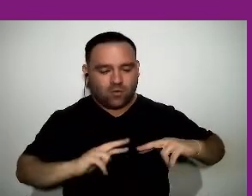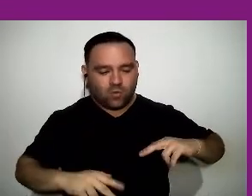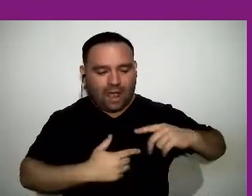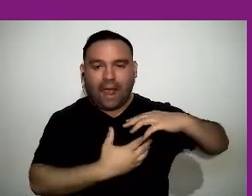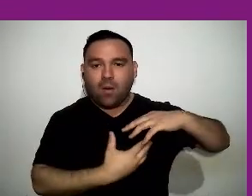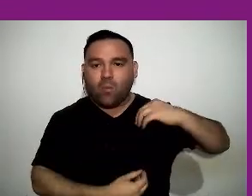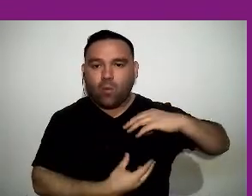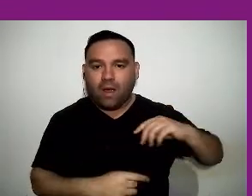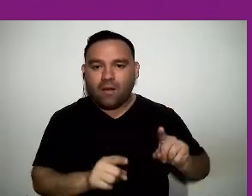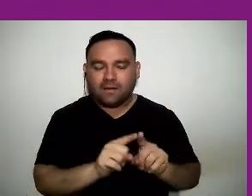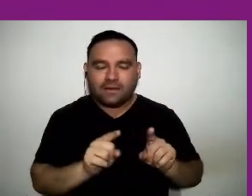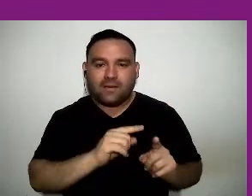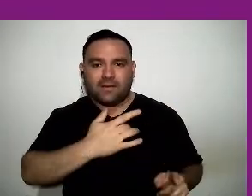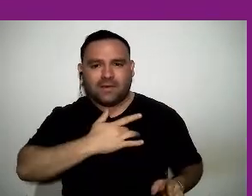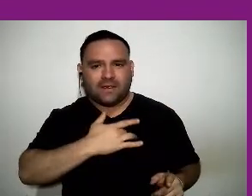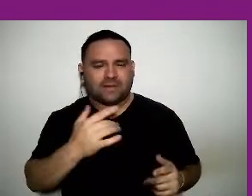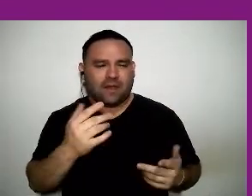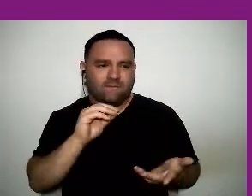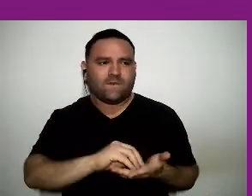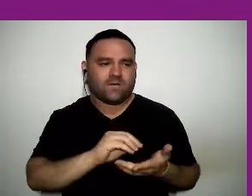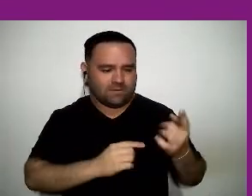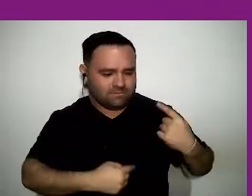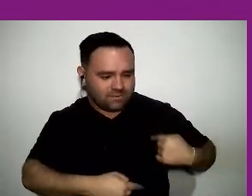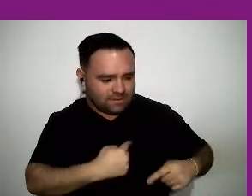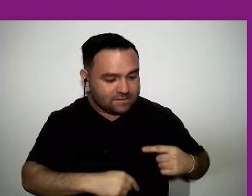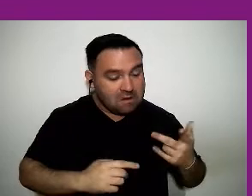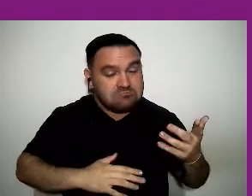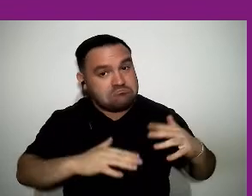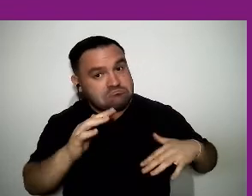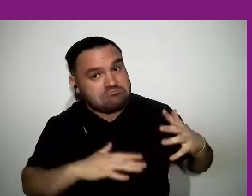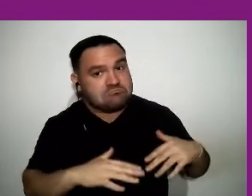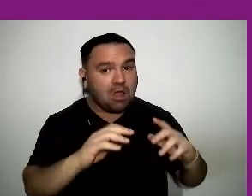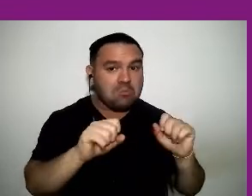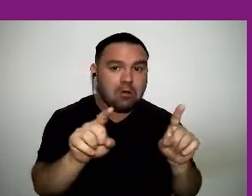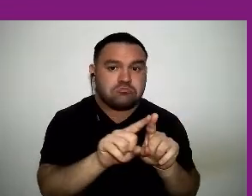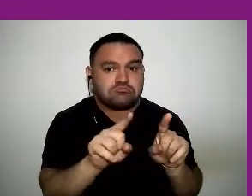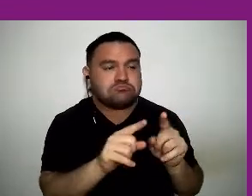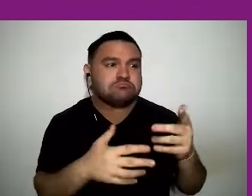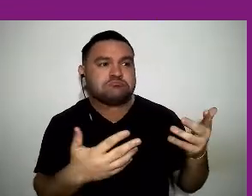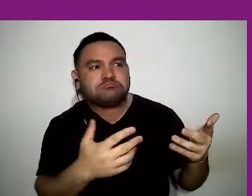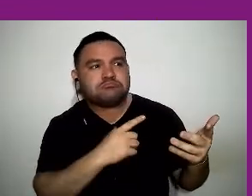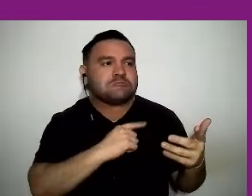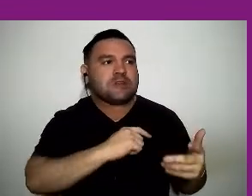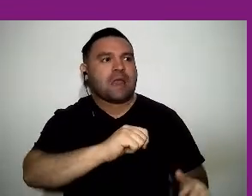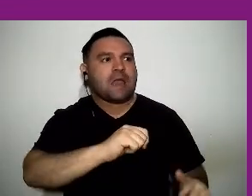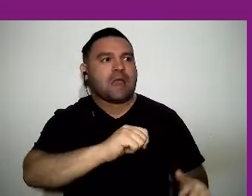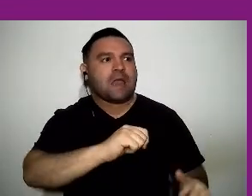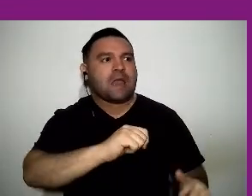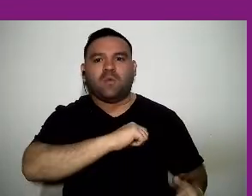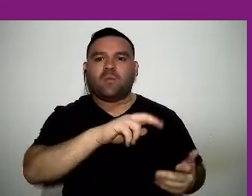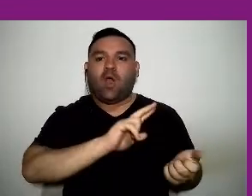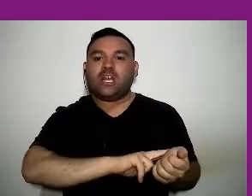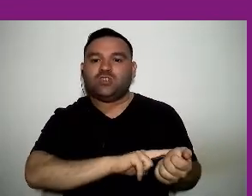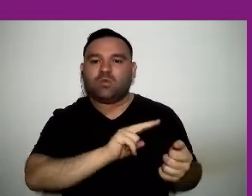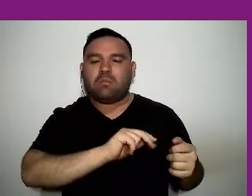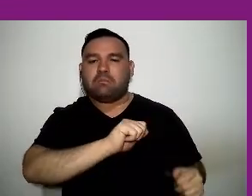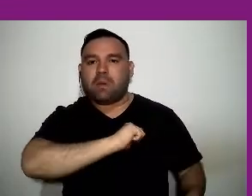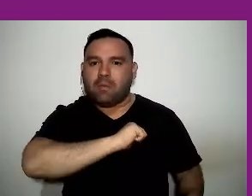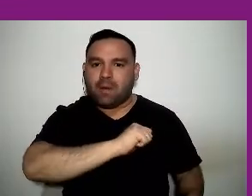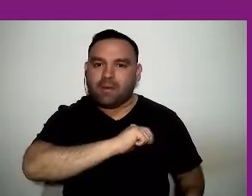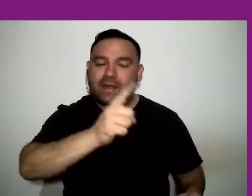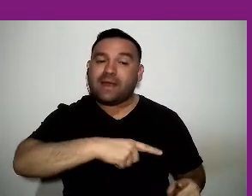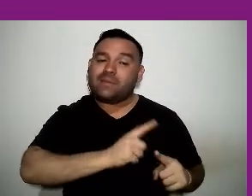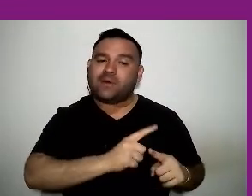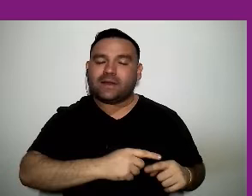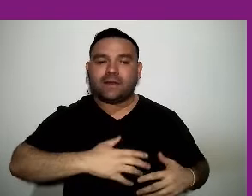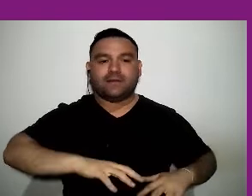coração, ele está com hipoxemia, então deve ser realmente essa arritmia em função do